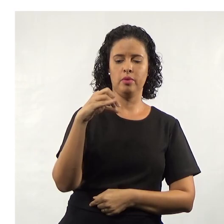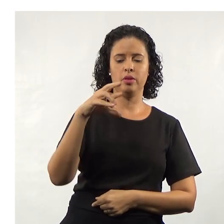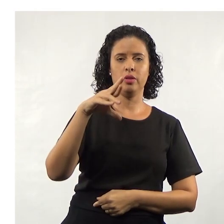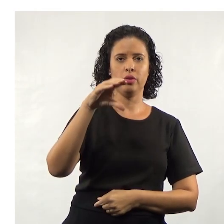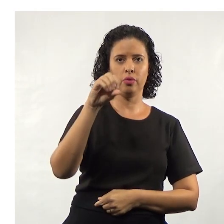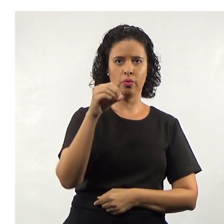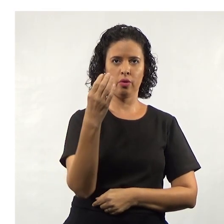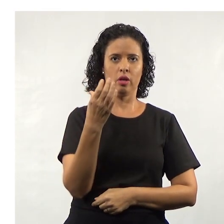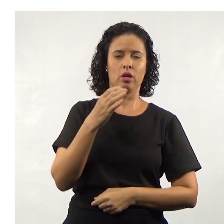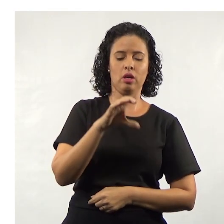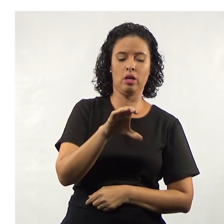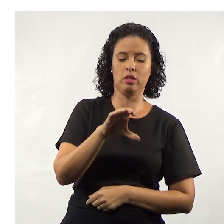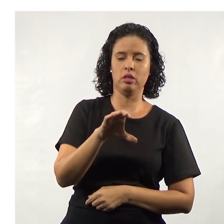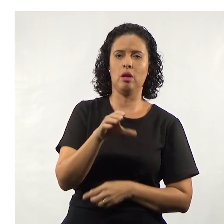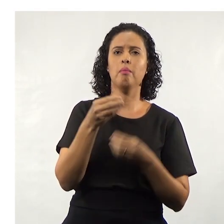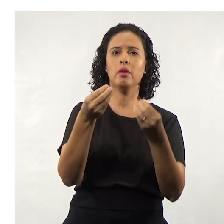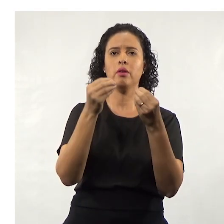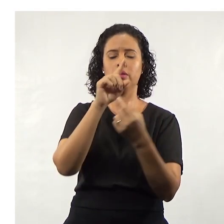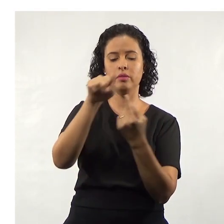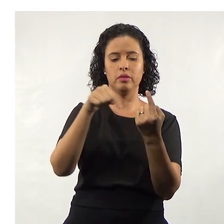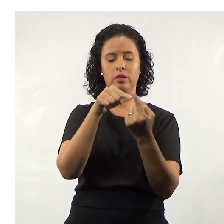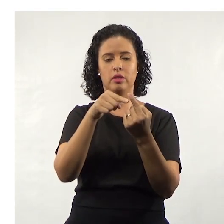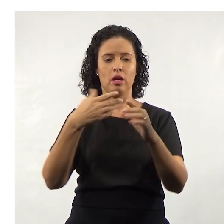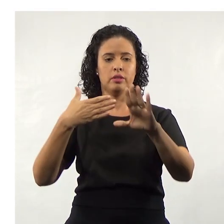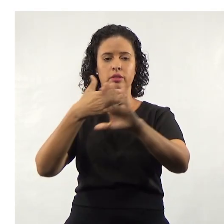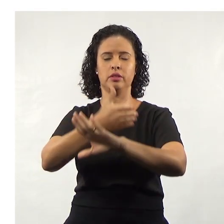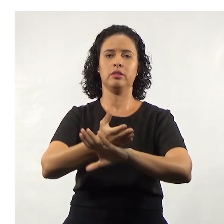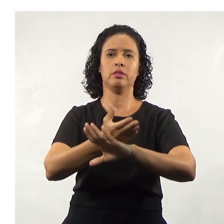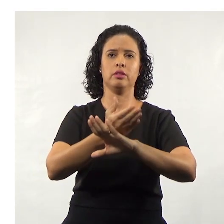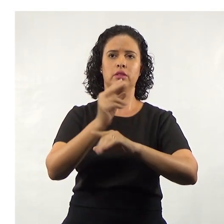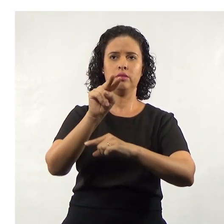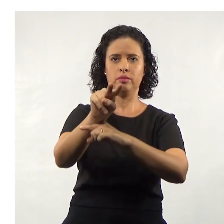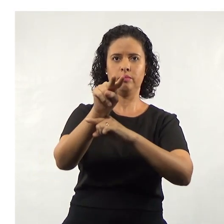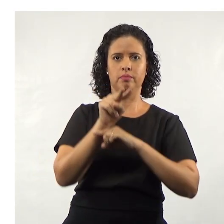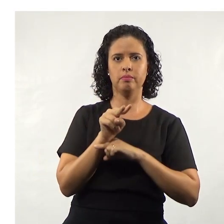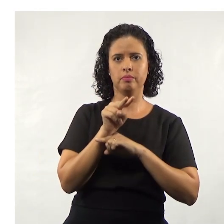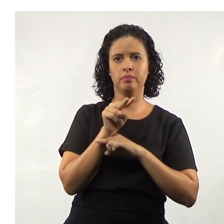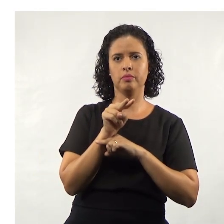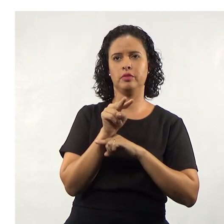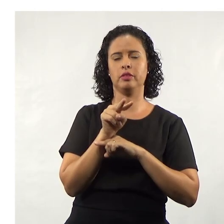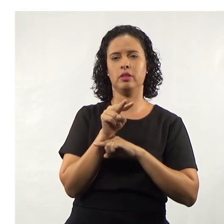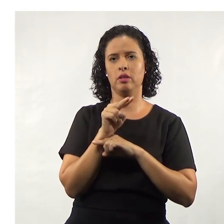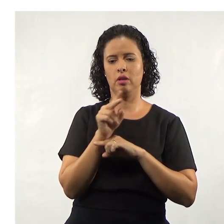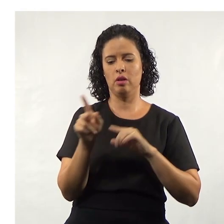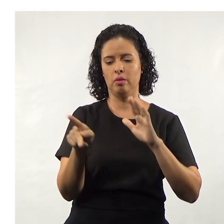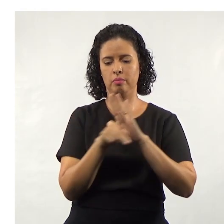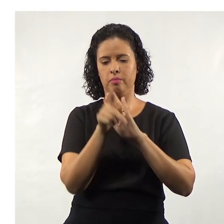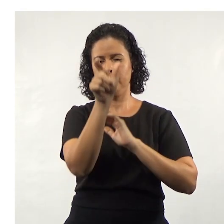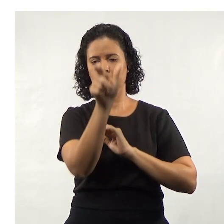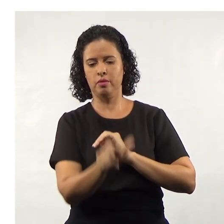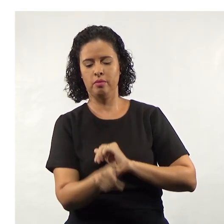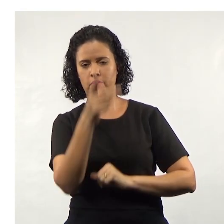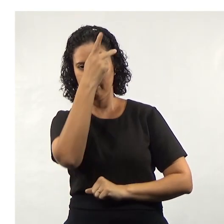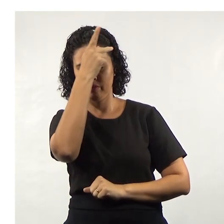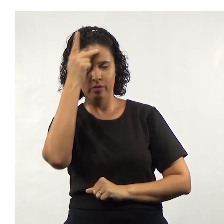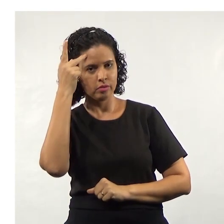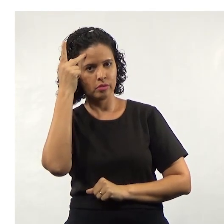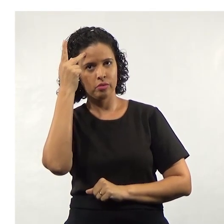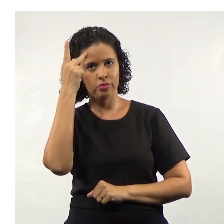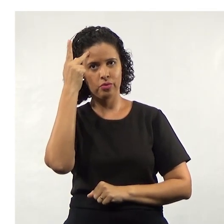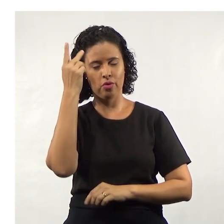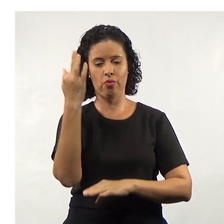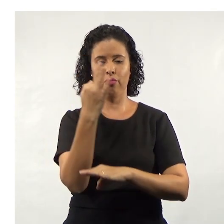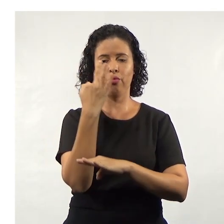de ampliar o acesso ao financiamento para micro e pequenos empreendedores formais e também informais. Olha aí